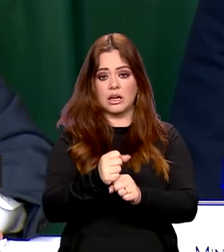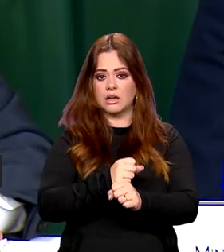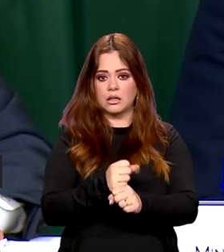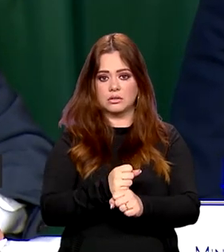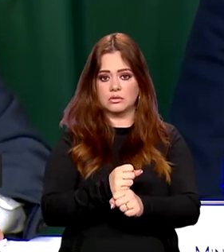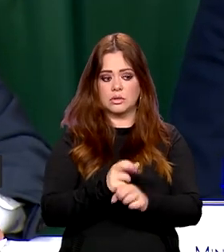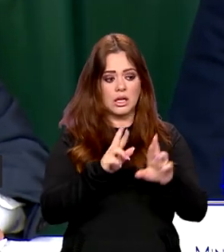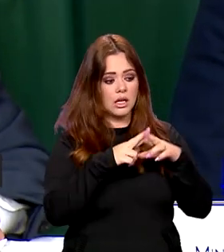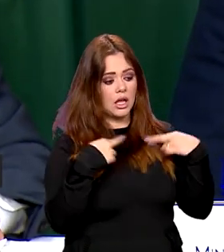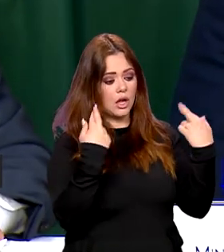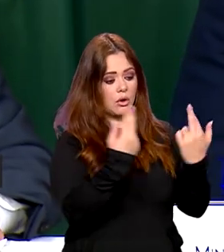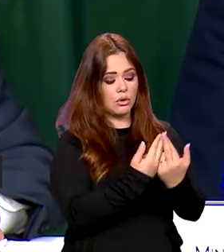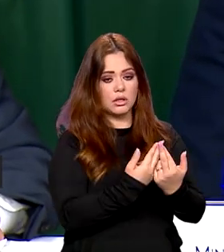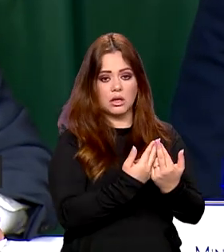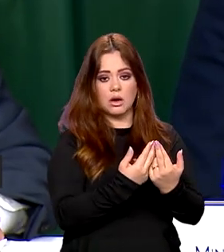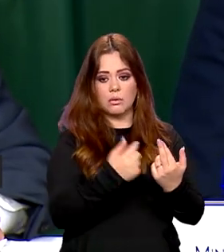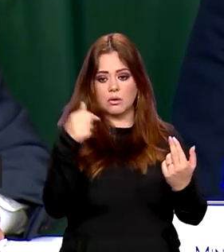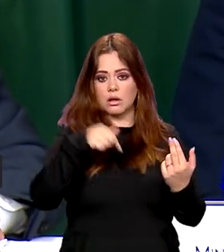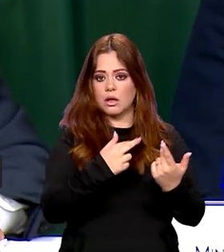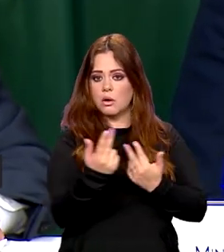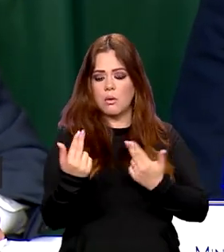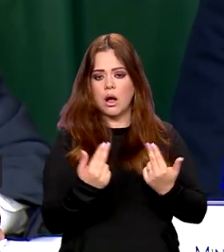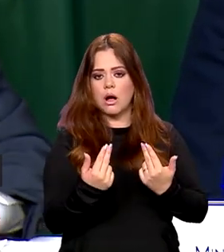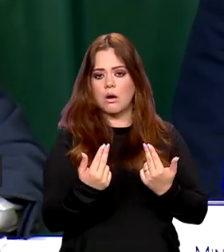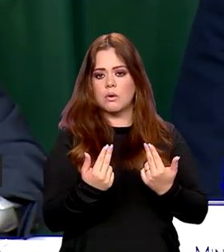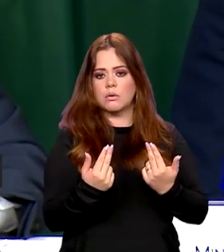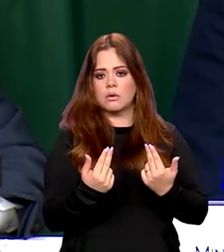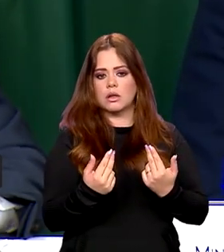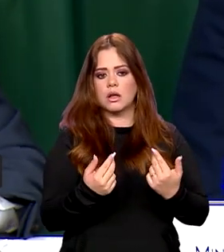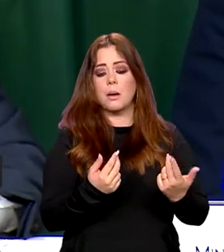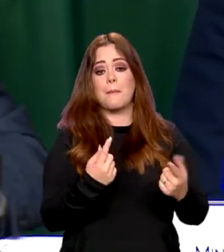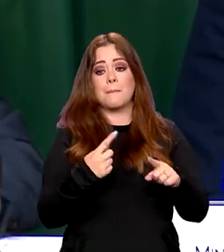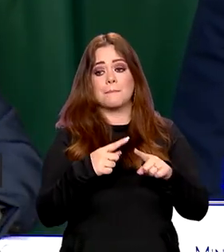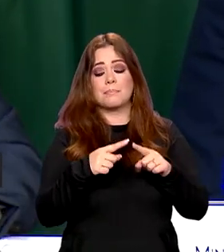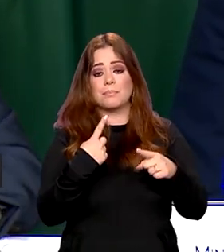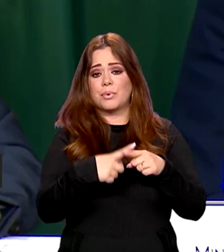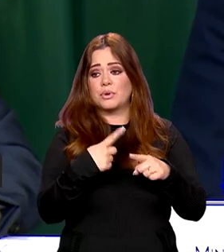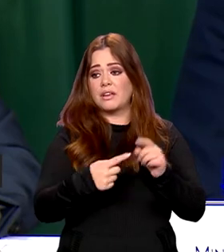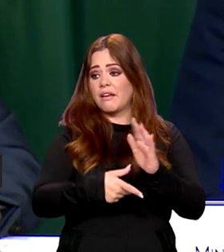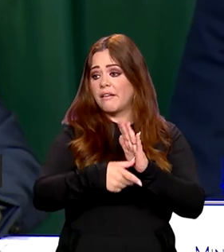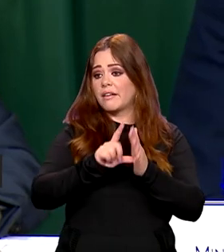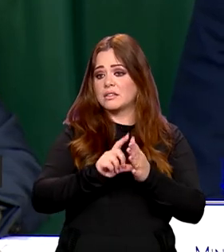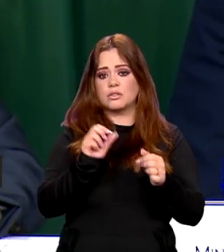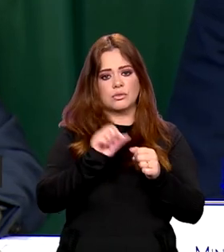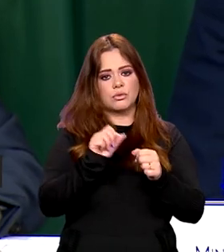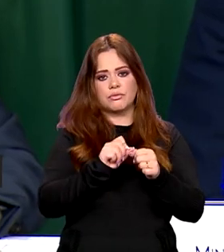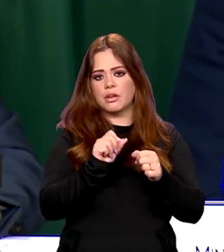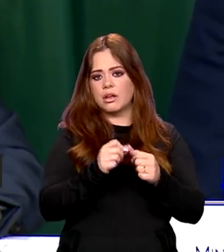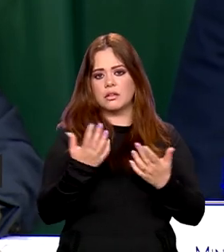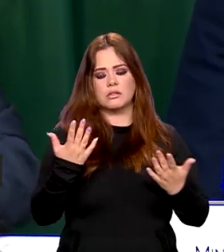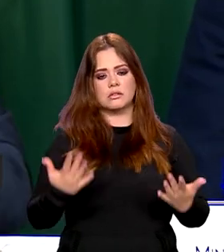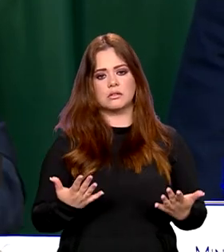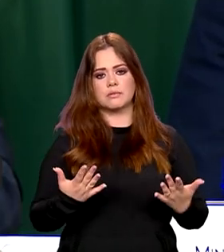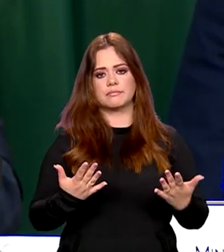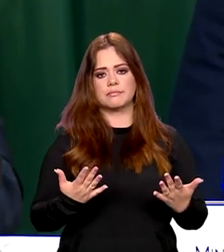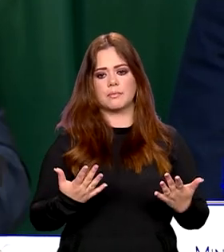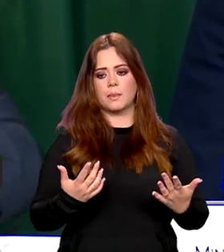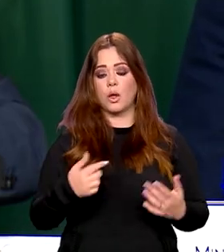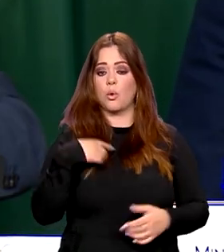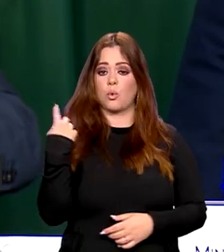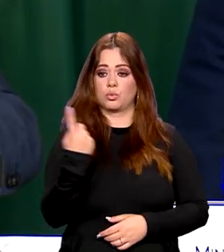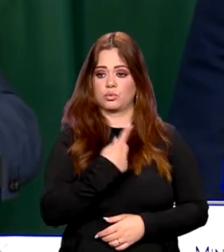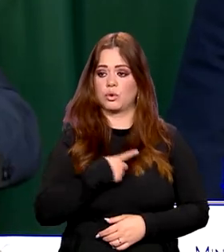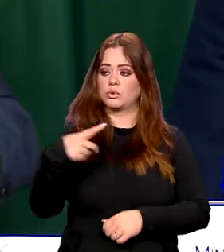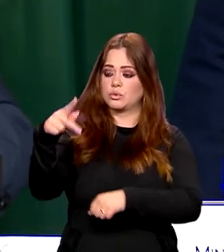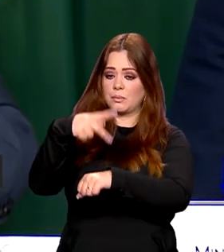essa, discutindo as mesmas coisas, porque não fizemos no tempo certo aquilo que tinha que ser feito. Esse país já